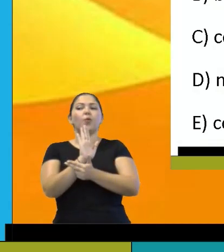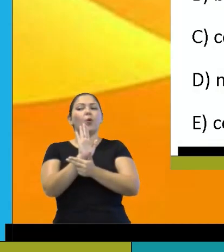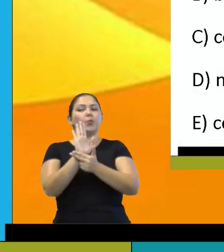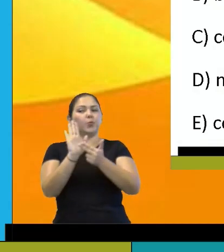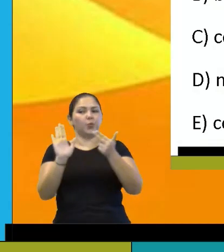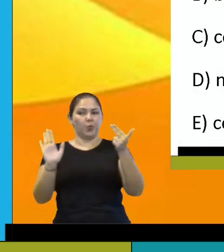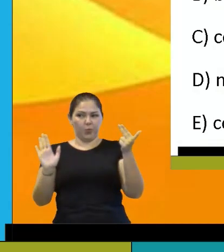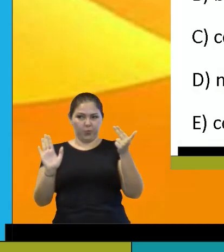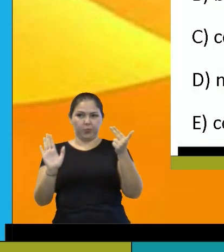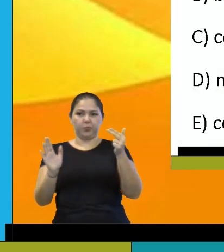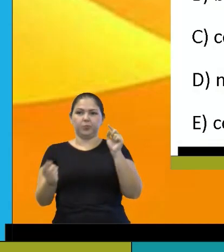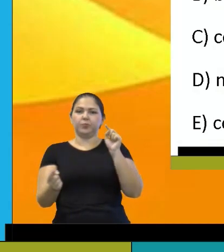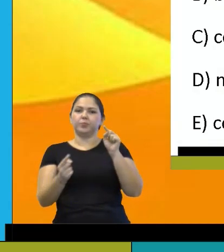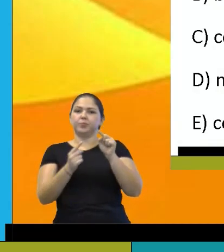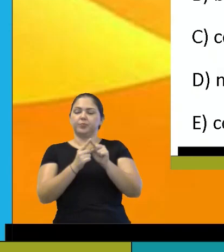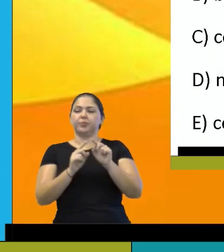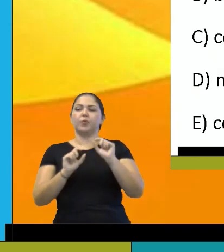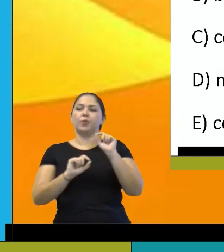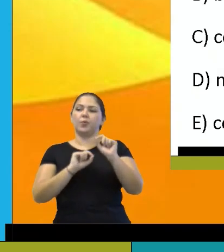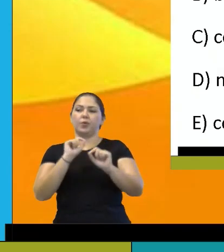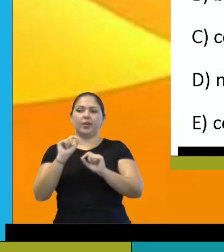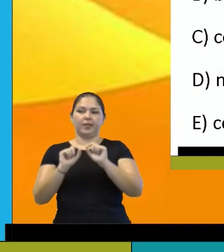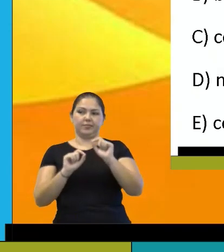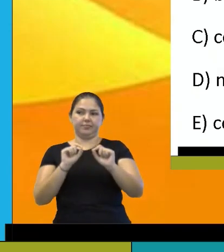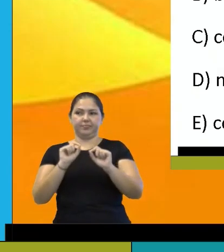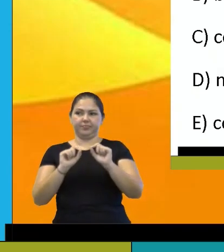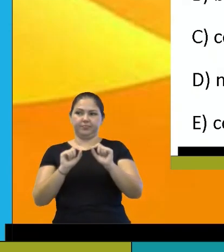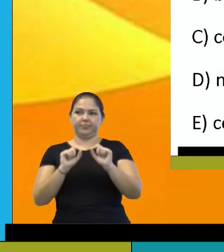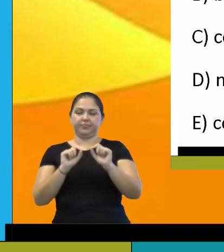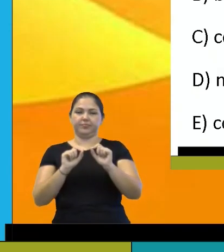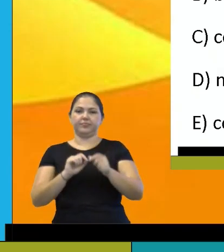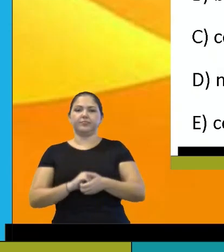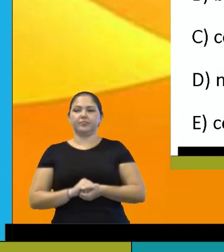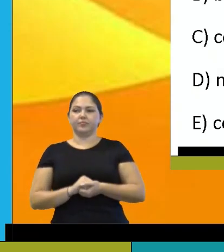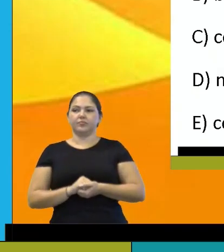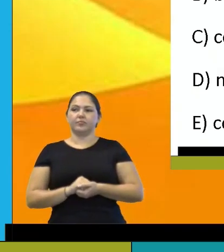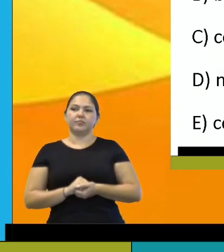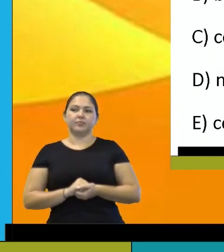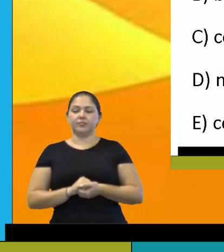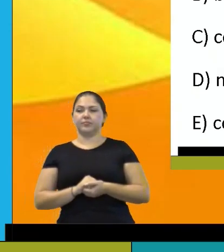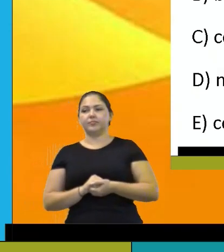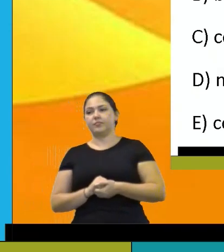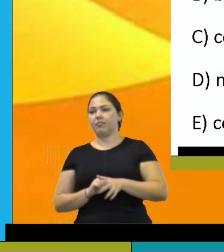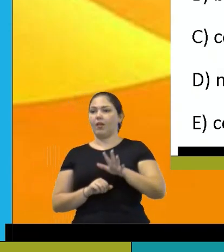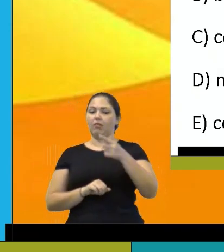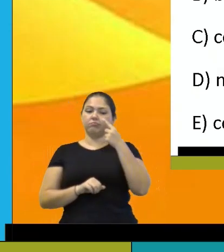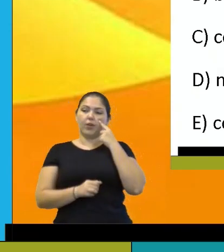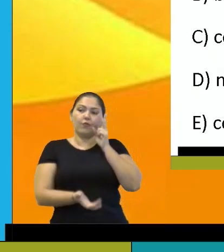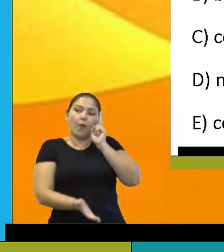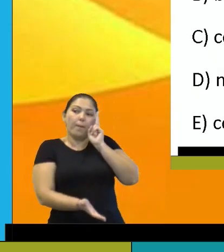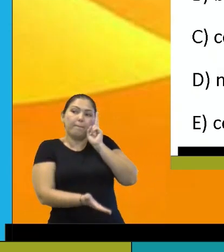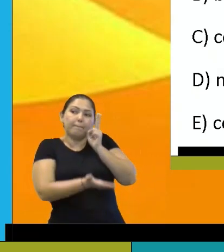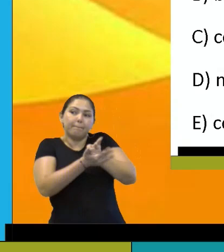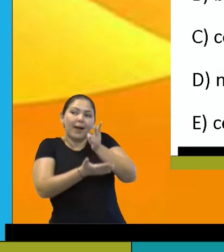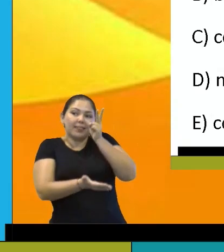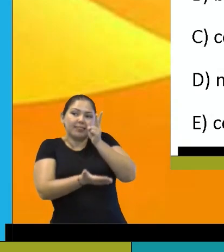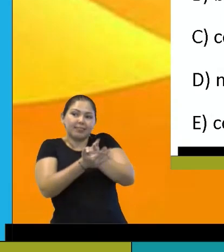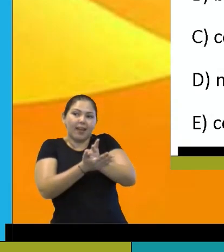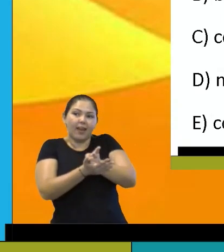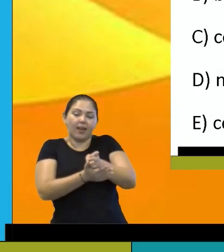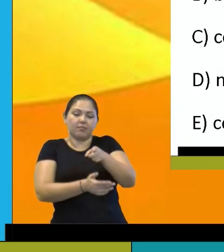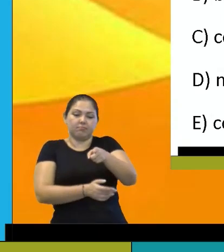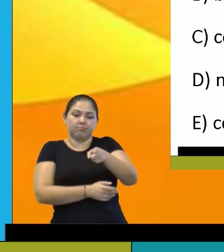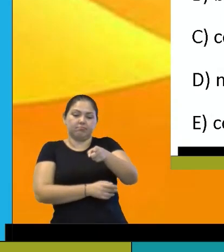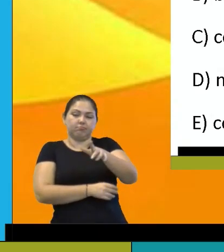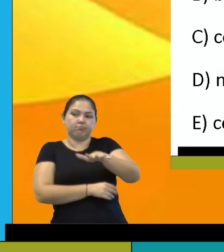autor, baseava-se atenção, eu quero falar de manutenção da ordem social, esse é o comando,